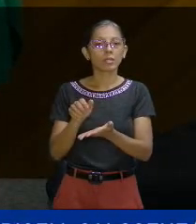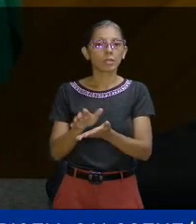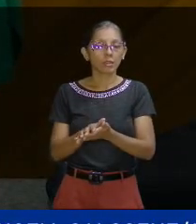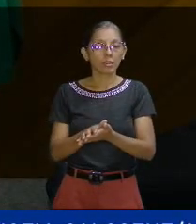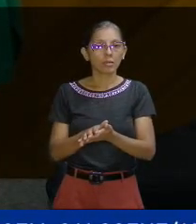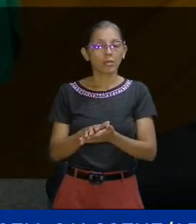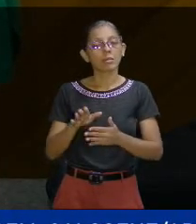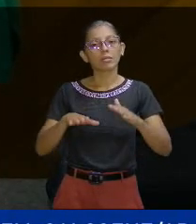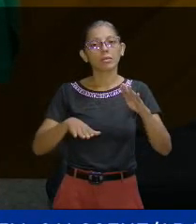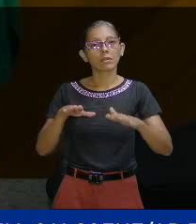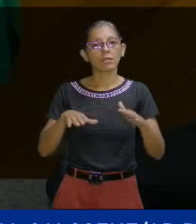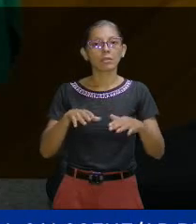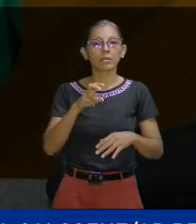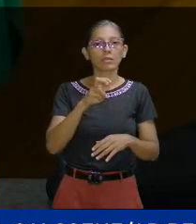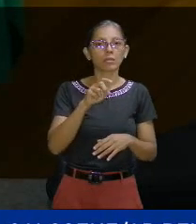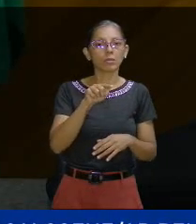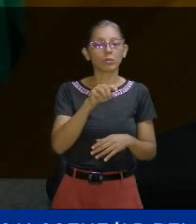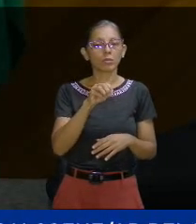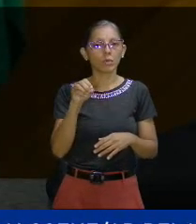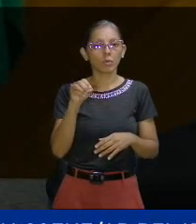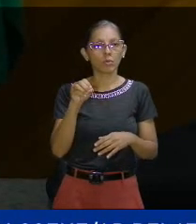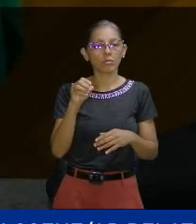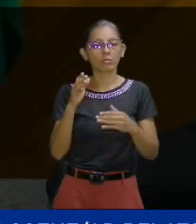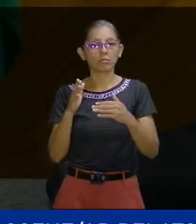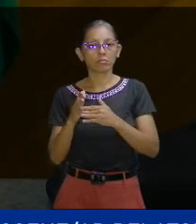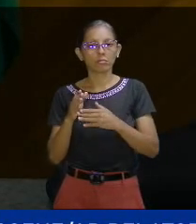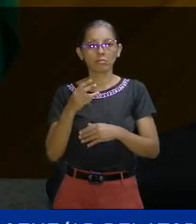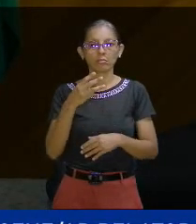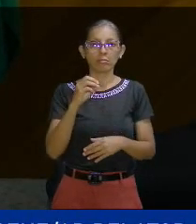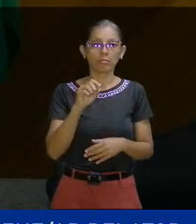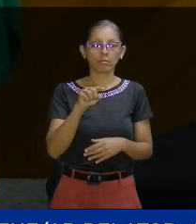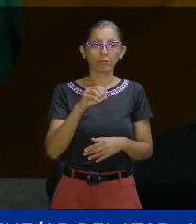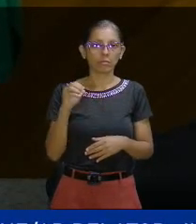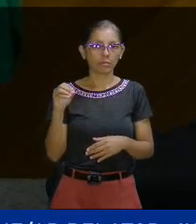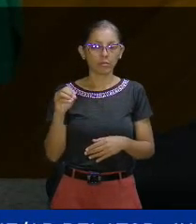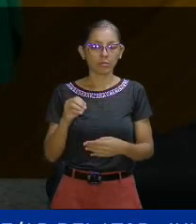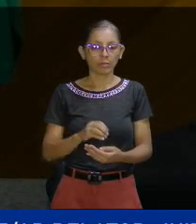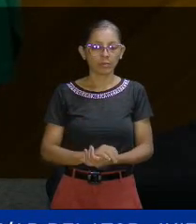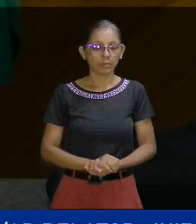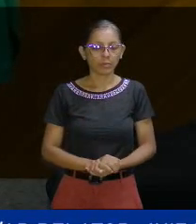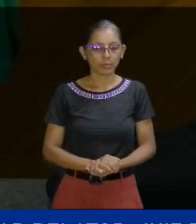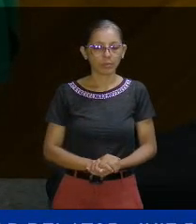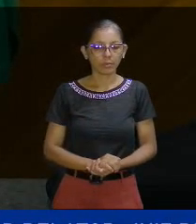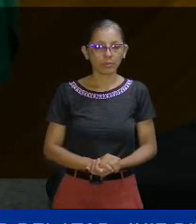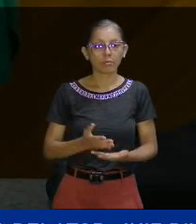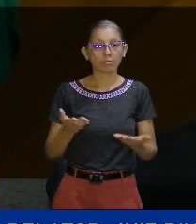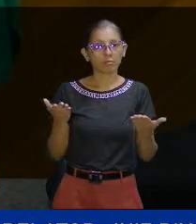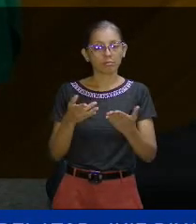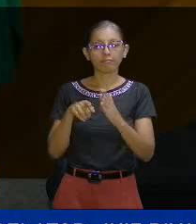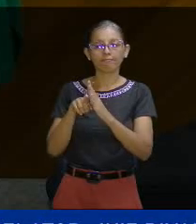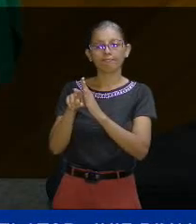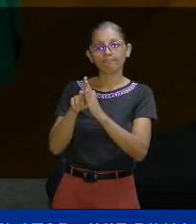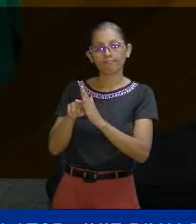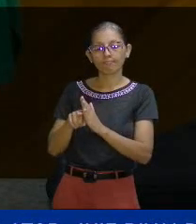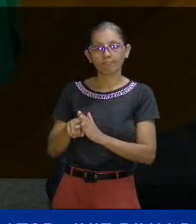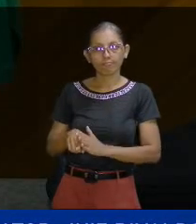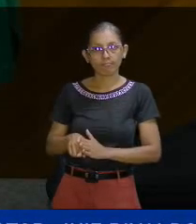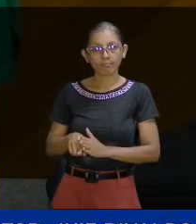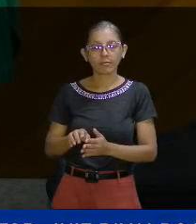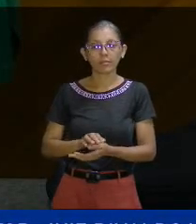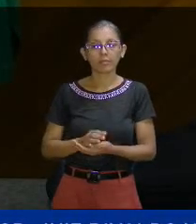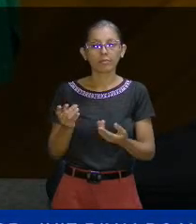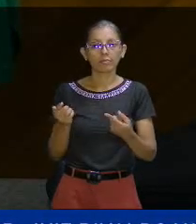R$5 mil a R$30 mil. No caso examinado, É fato incontroverso que o recorrente